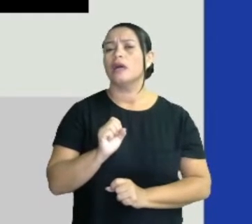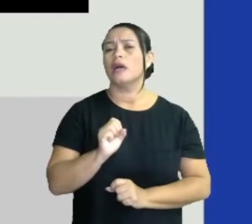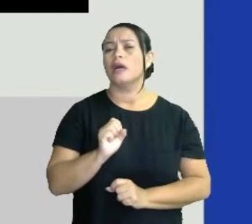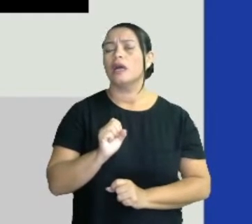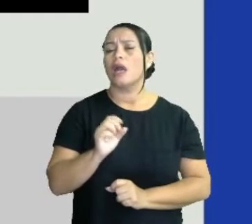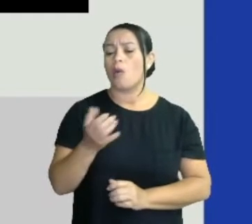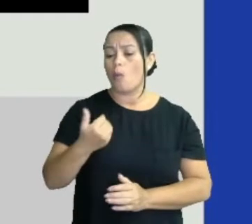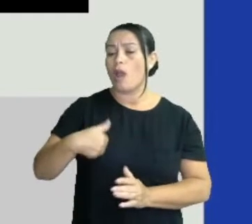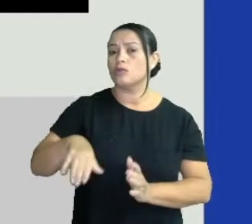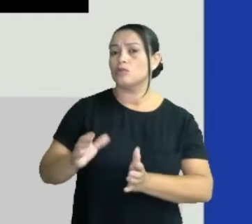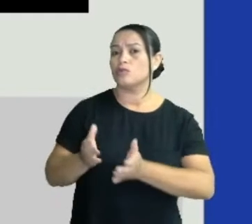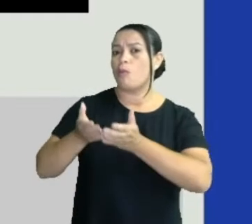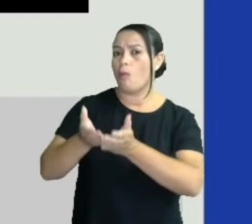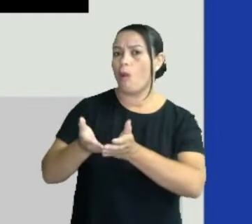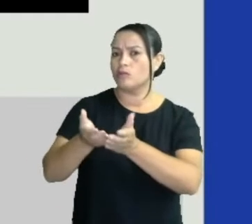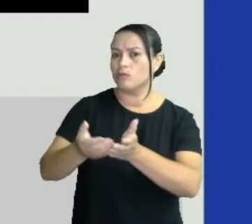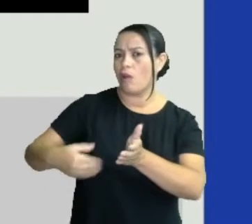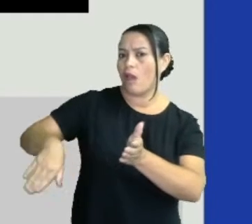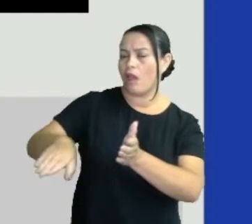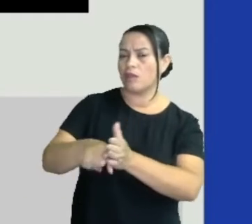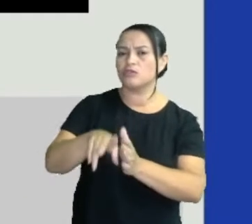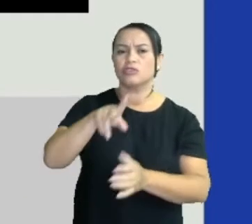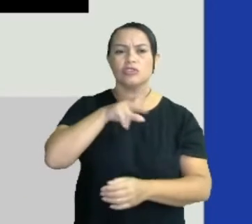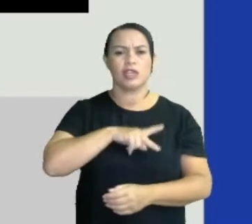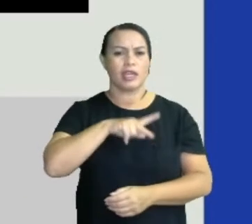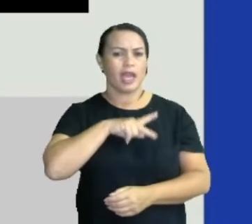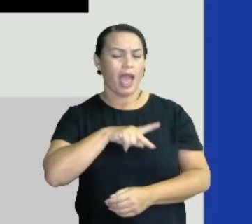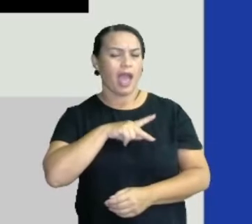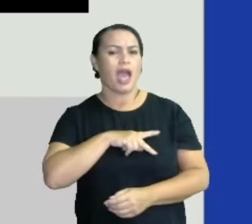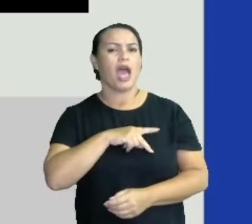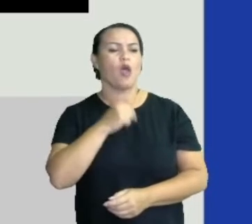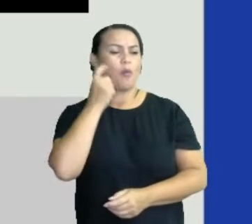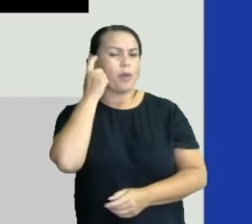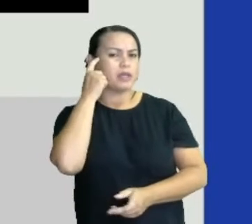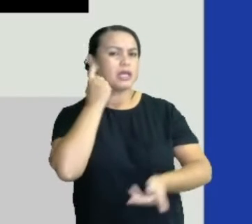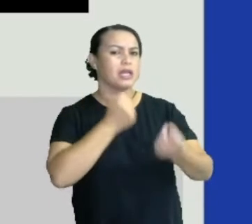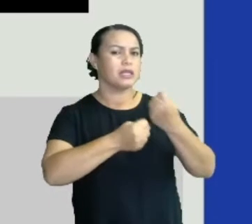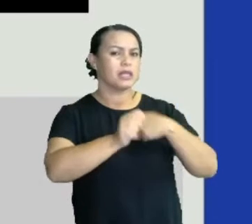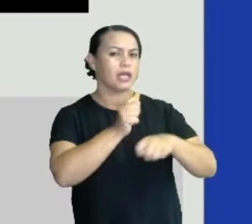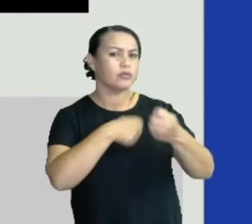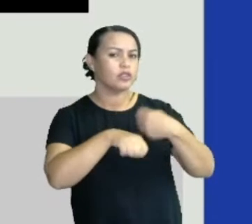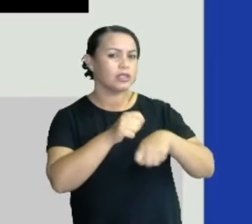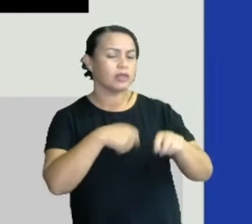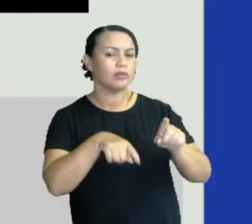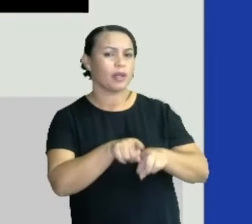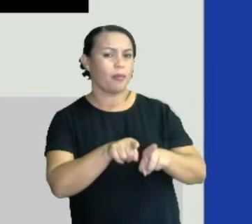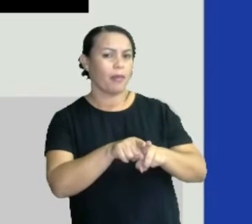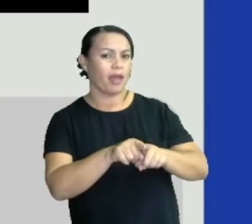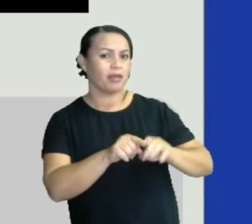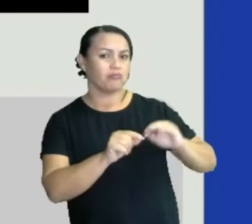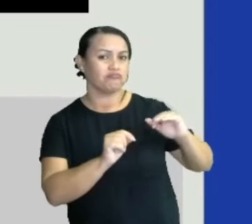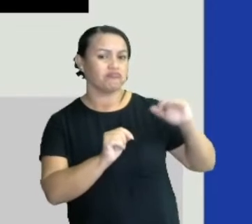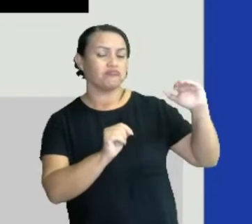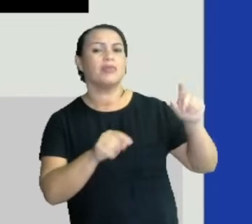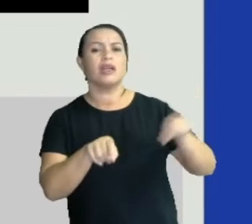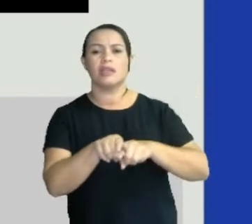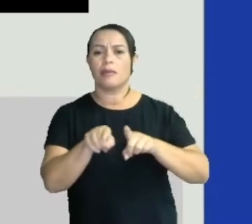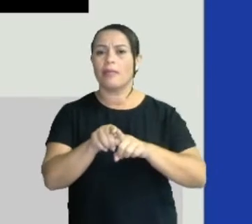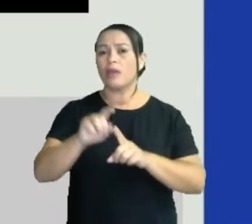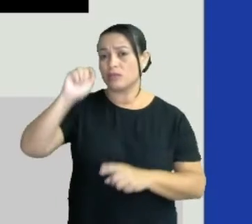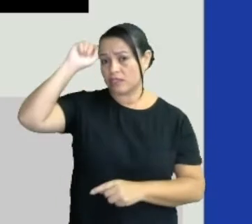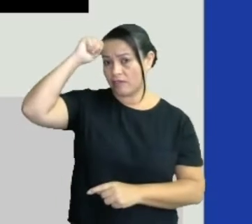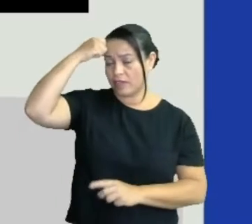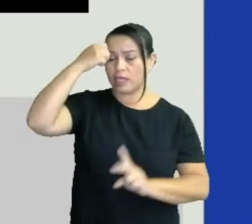os portugueses destacam-se pela sua administração, os povos africanos e